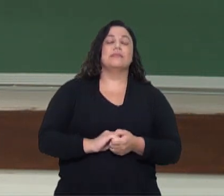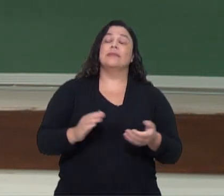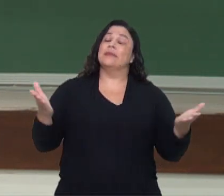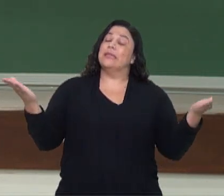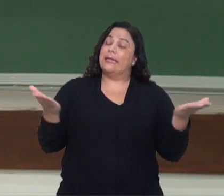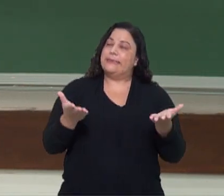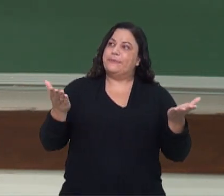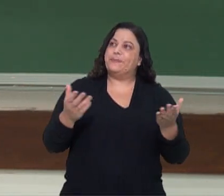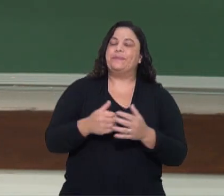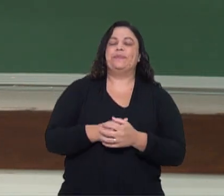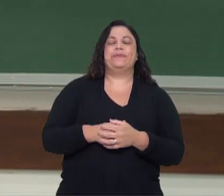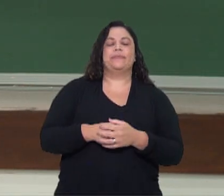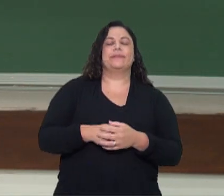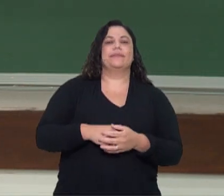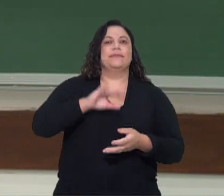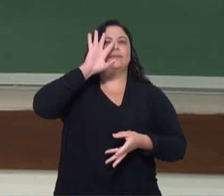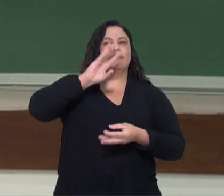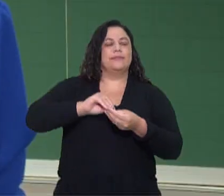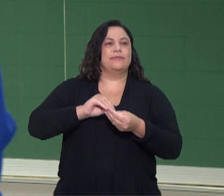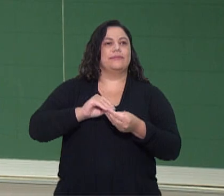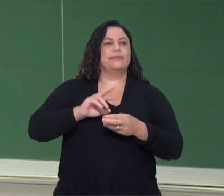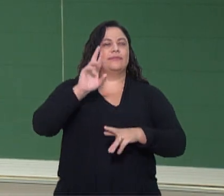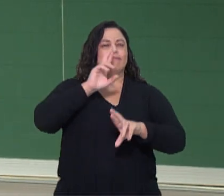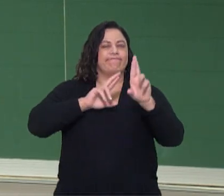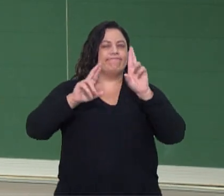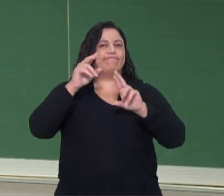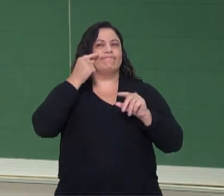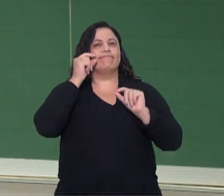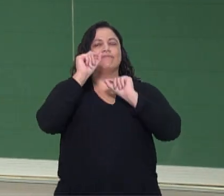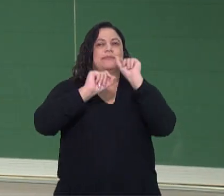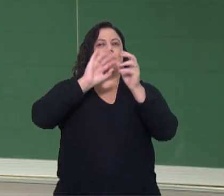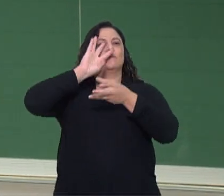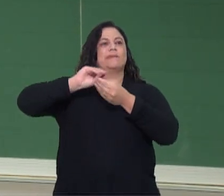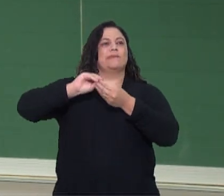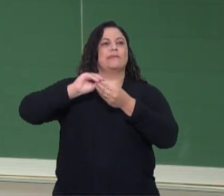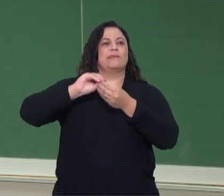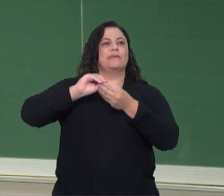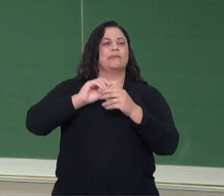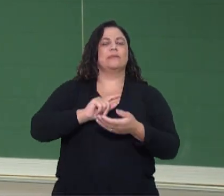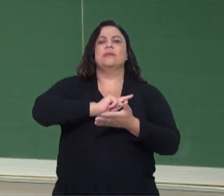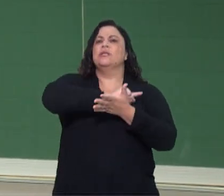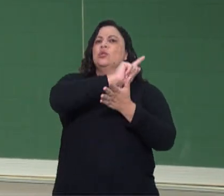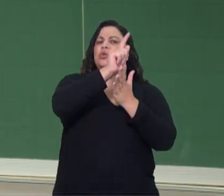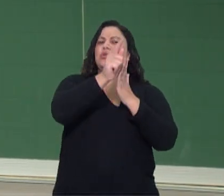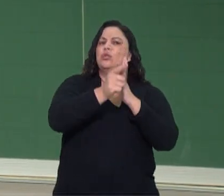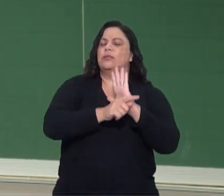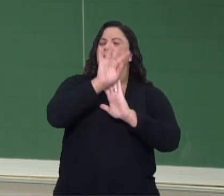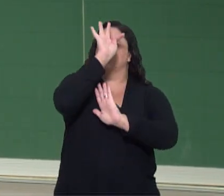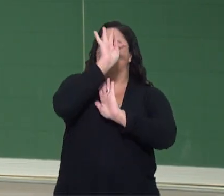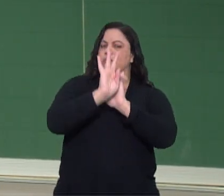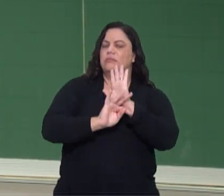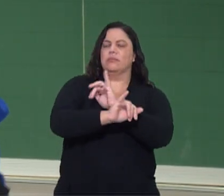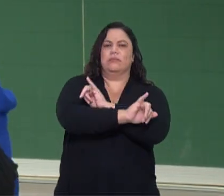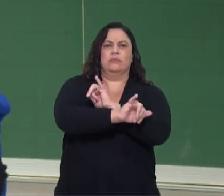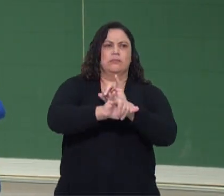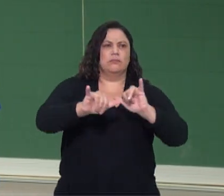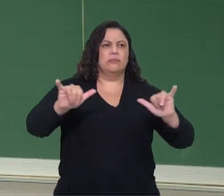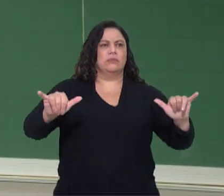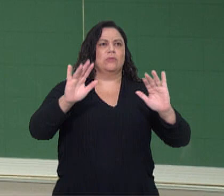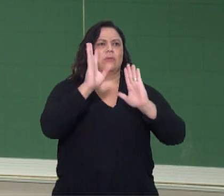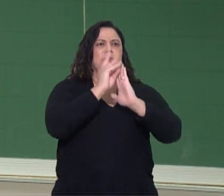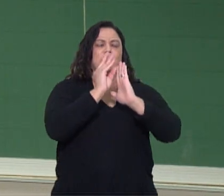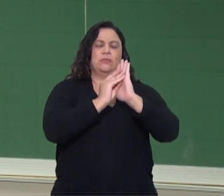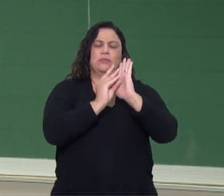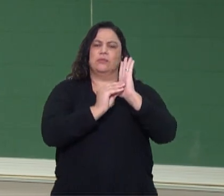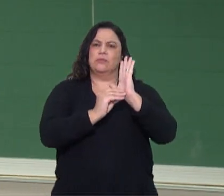Então, aqui revendo, em relação ao gênero textual notícia e os seus elementos, o que